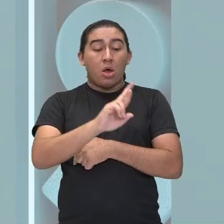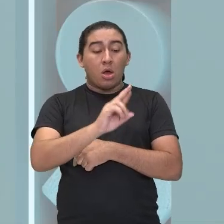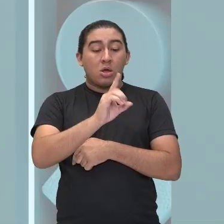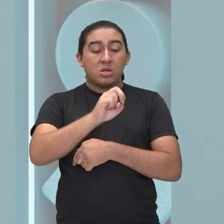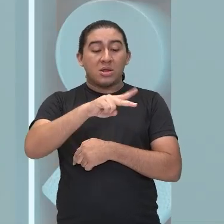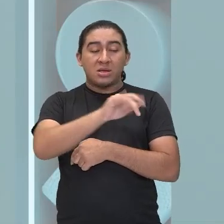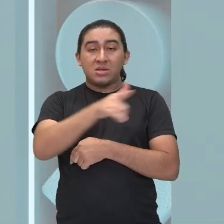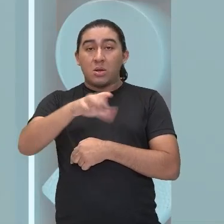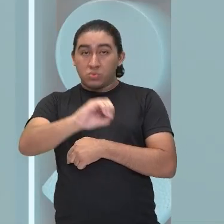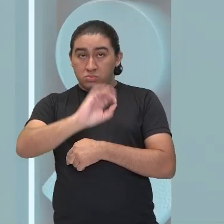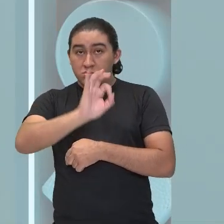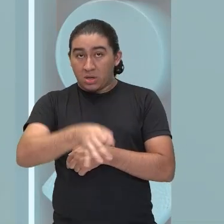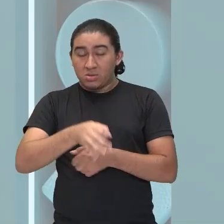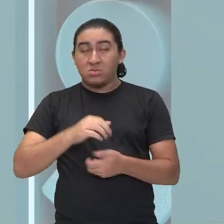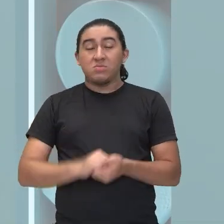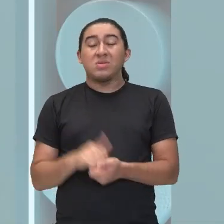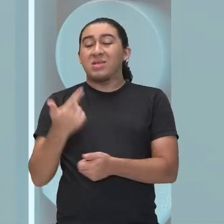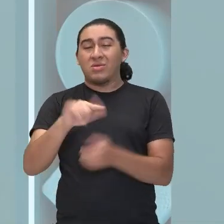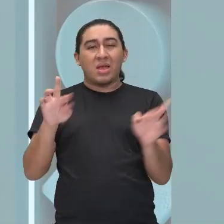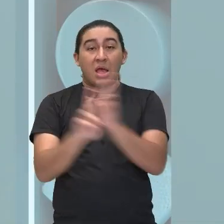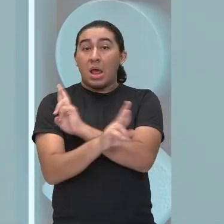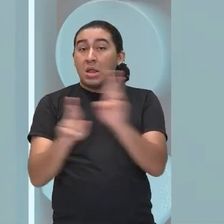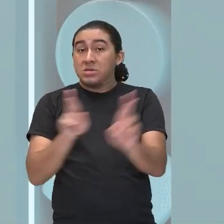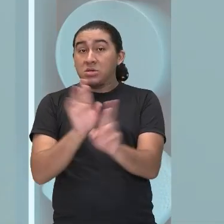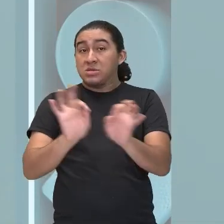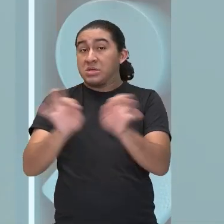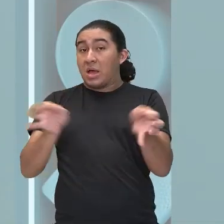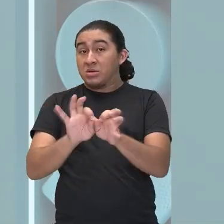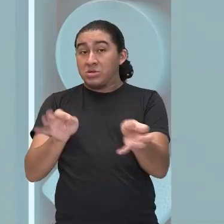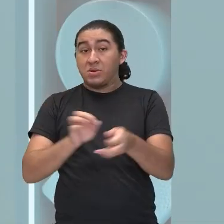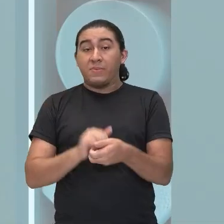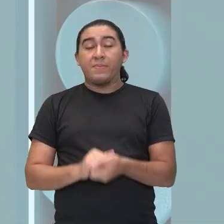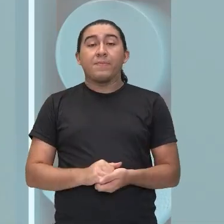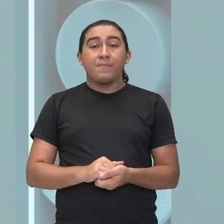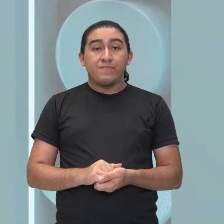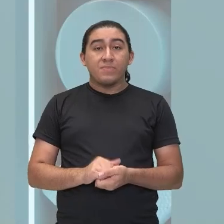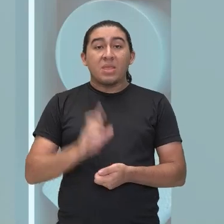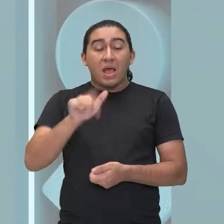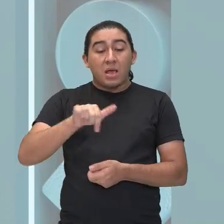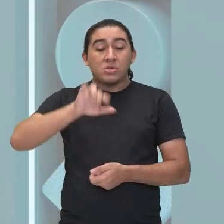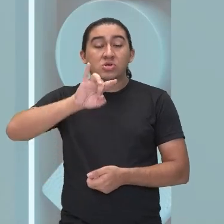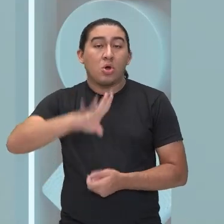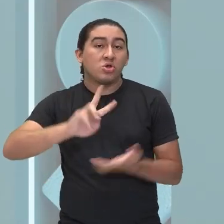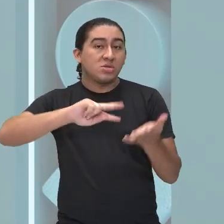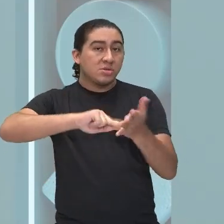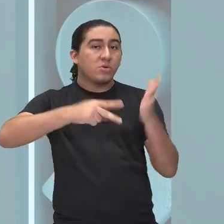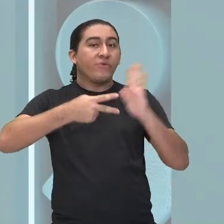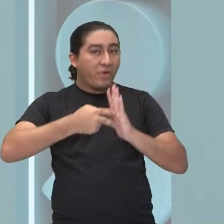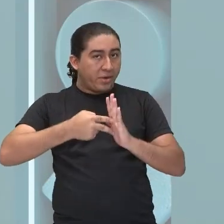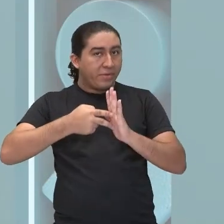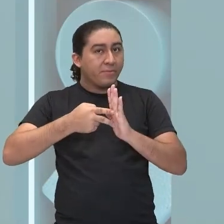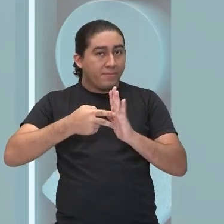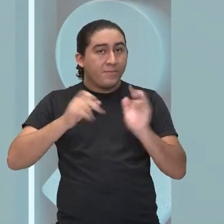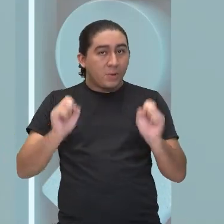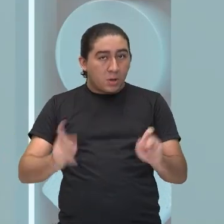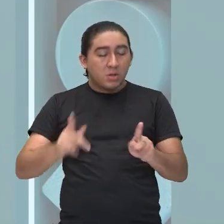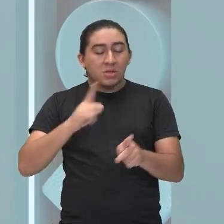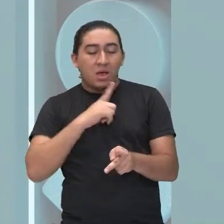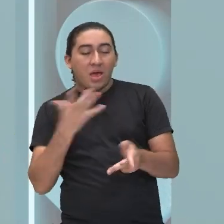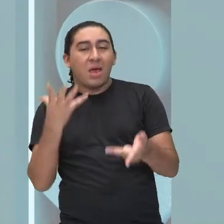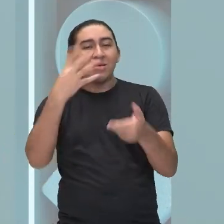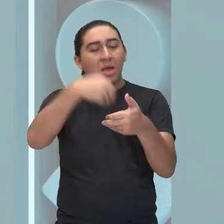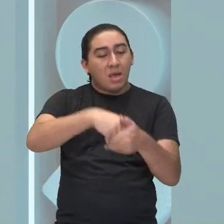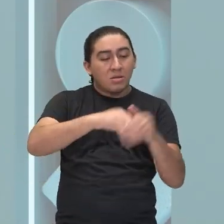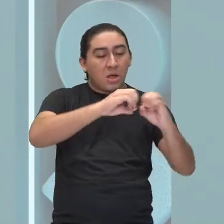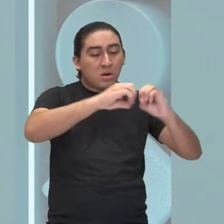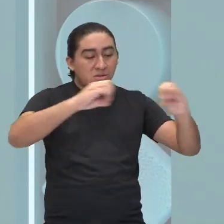sintáticas entre as orações não acontecem. As relações aqui são de sentido, não é? Elas estão ali trabalhando dentro do mesmo